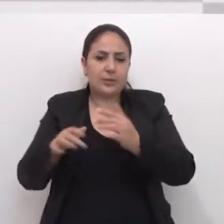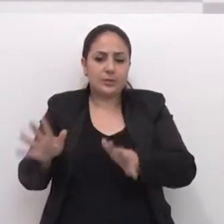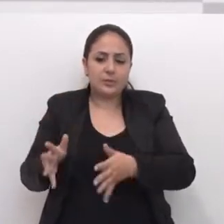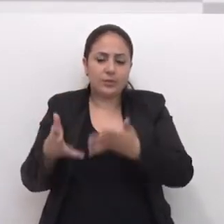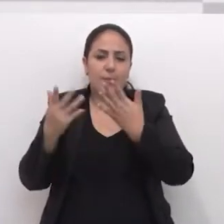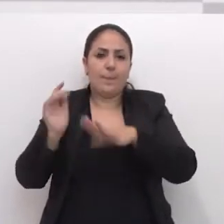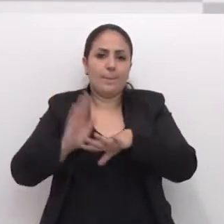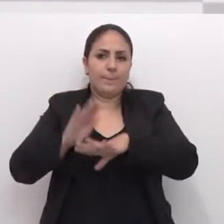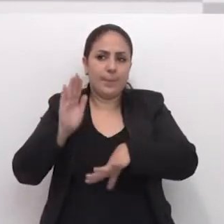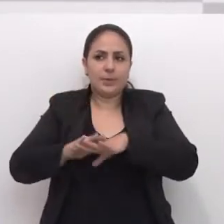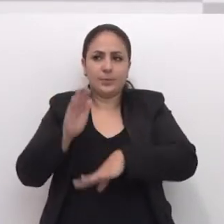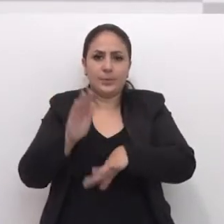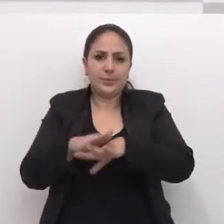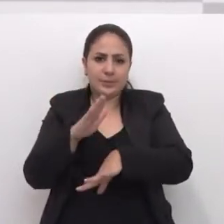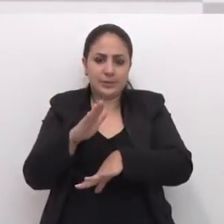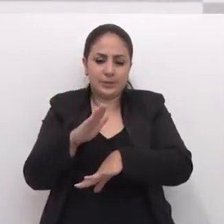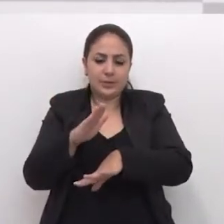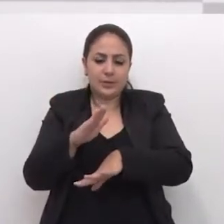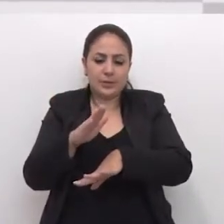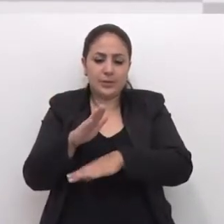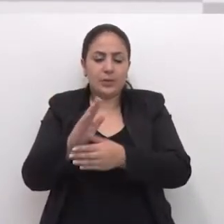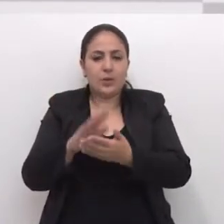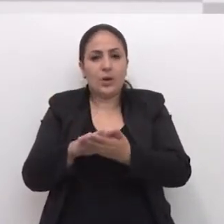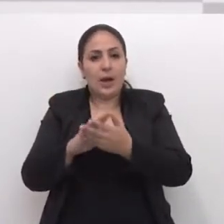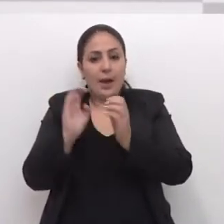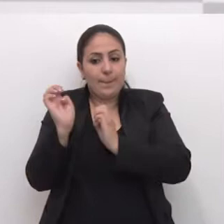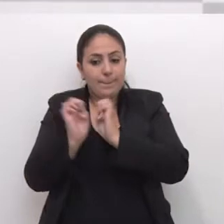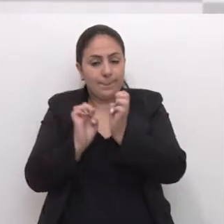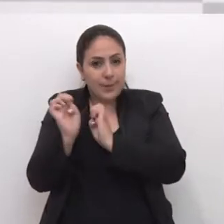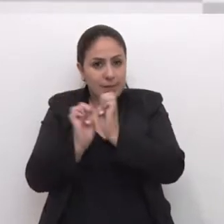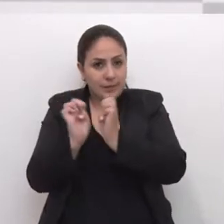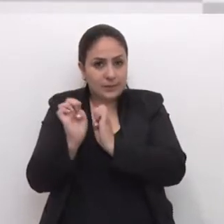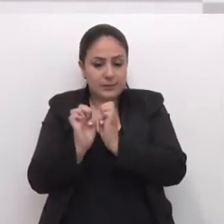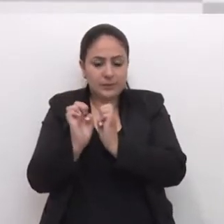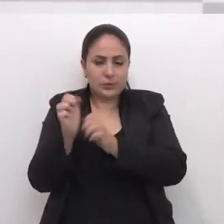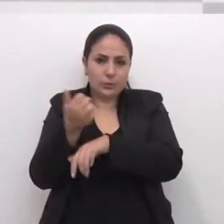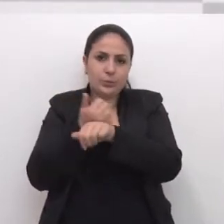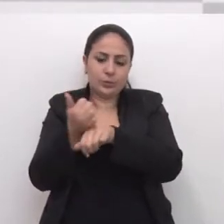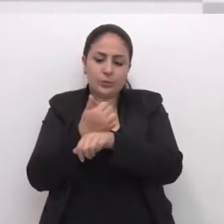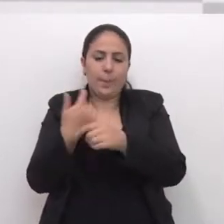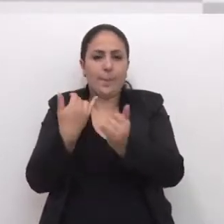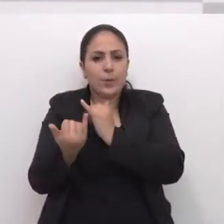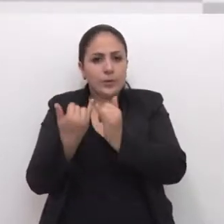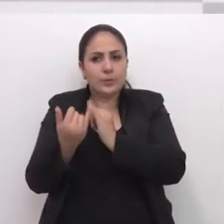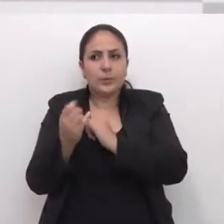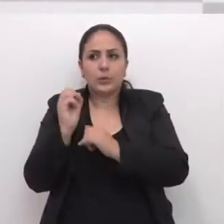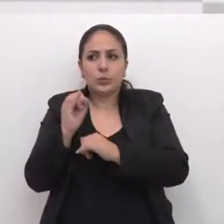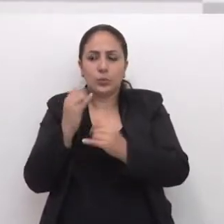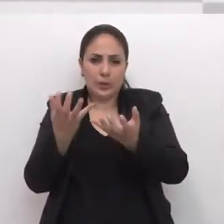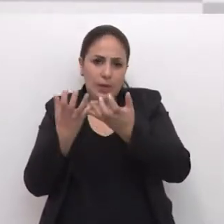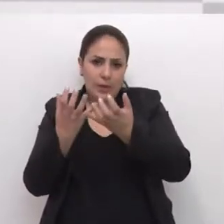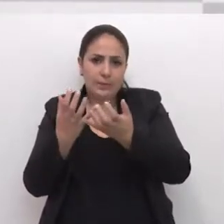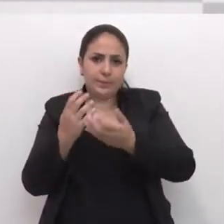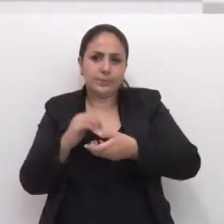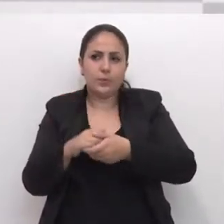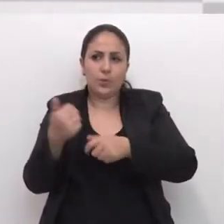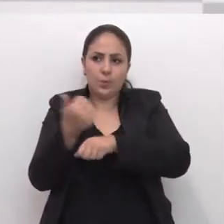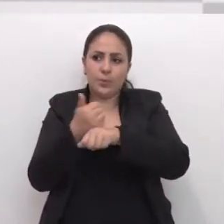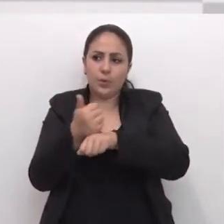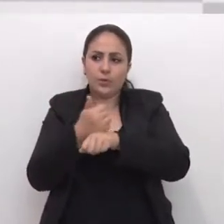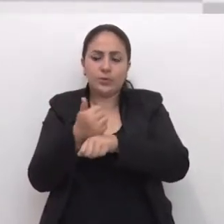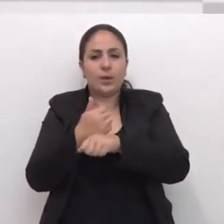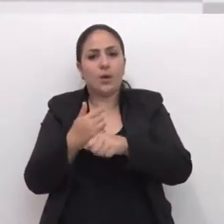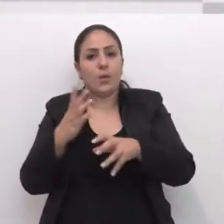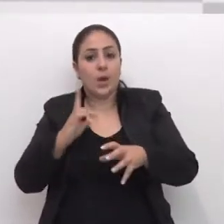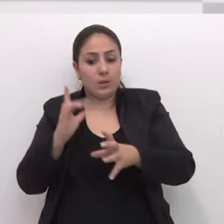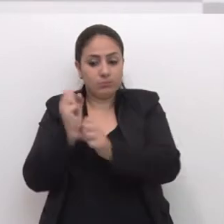e incentivar mais ainda o empreendedorismo dos profissionais. Por exemplo, você pega um profissional